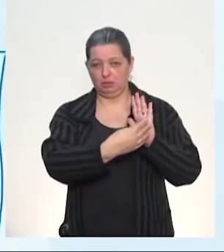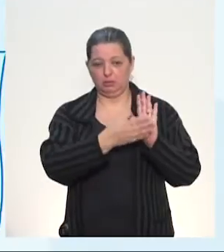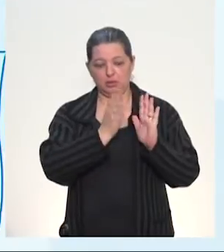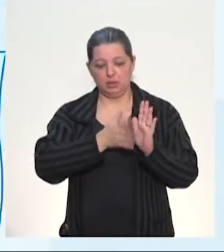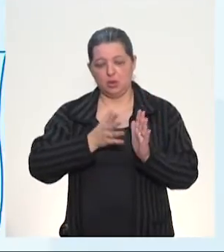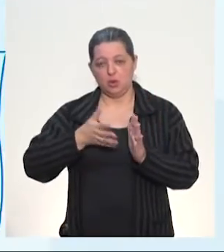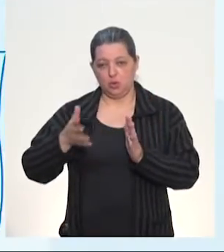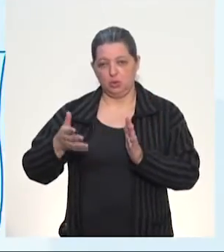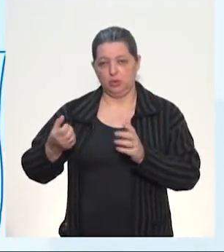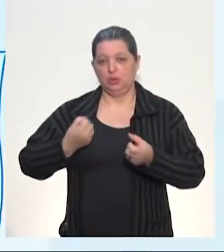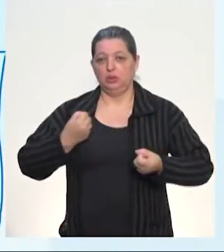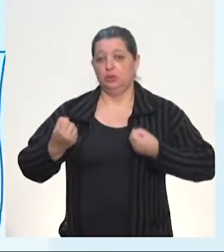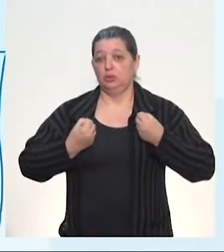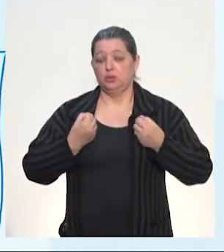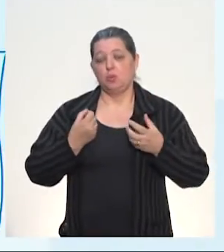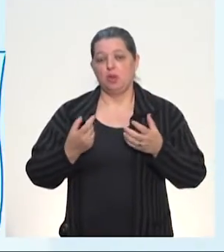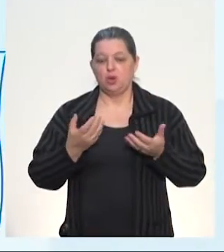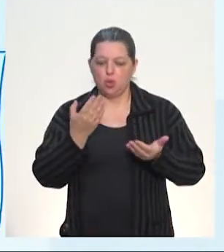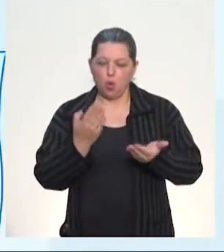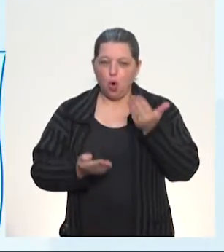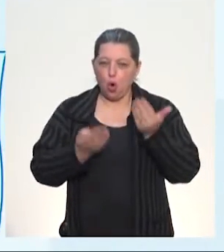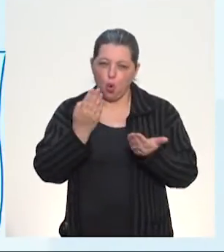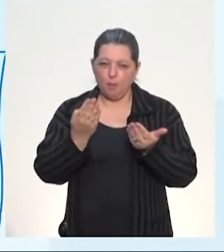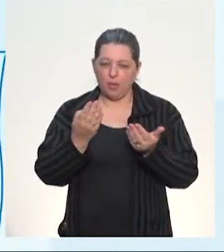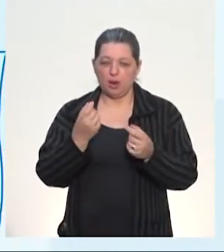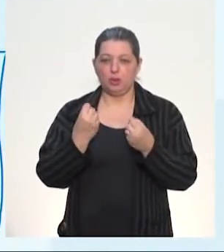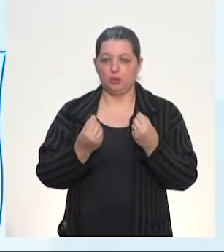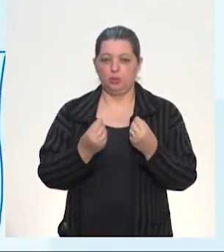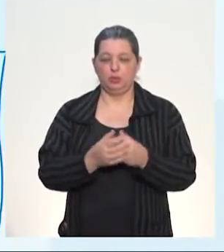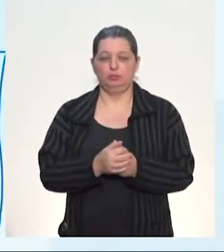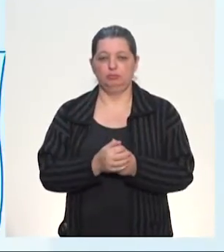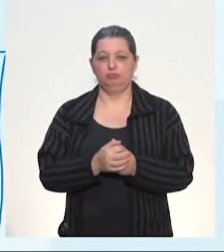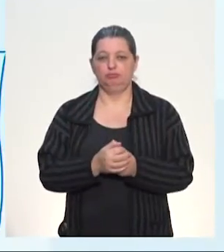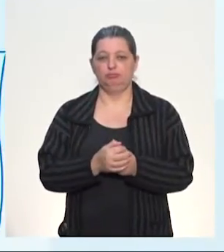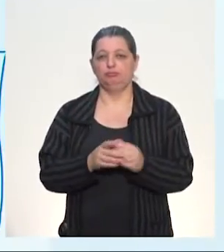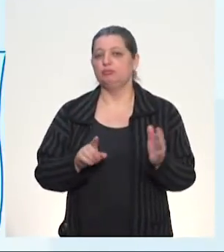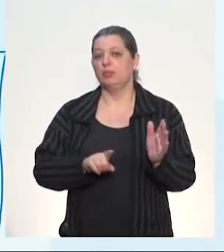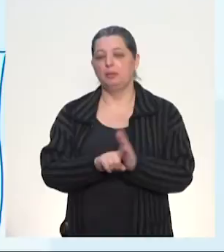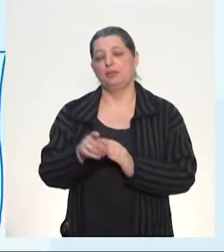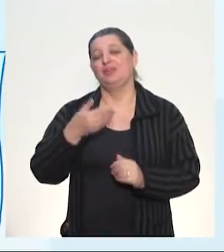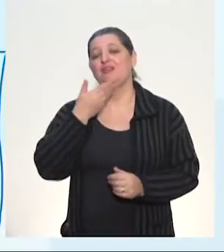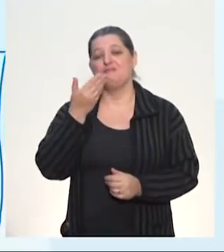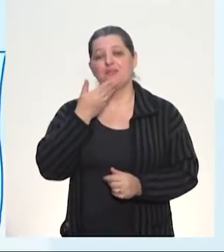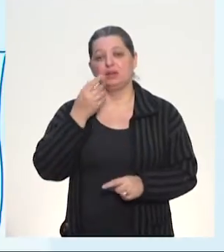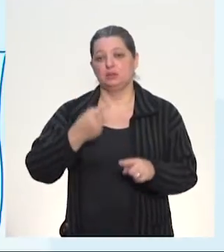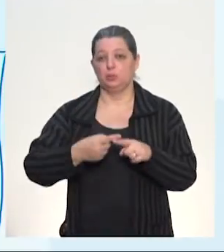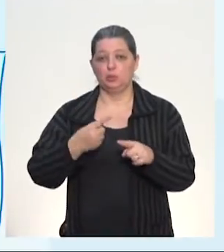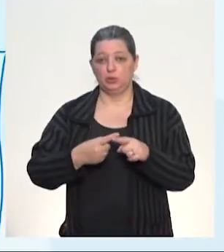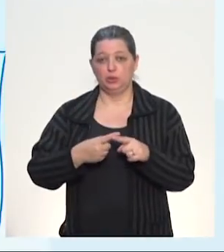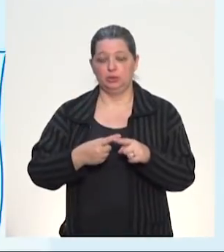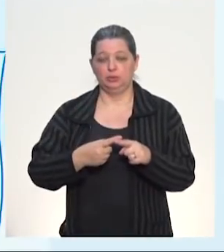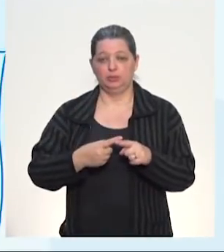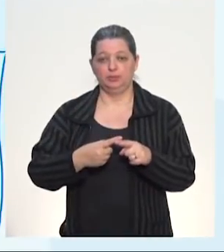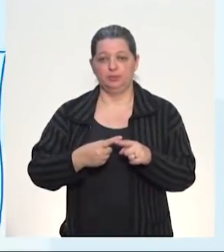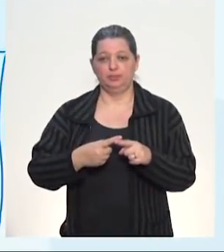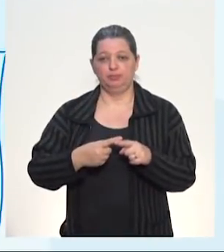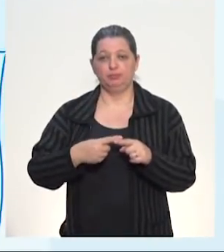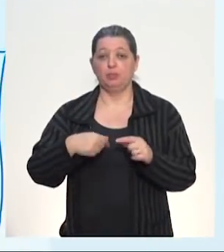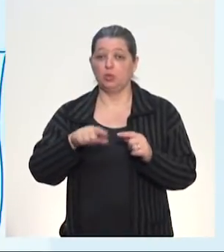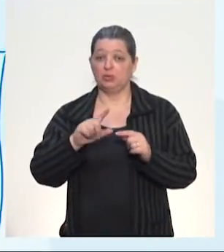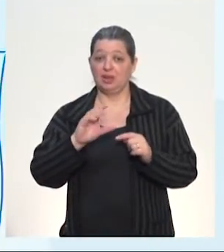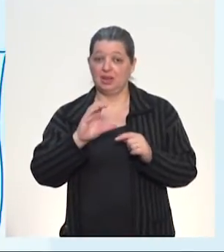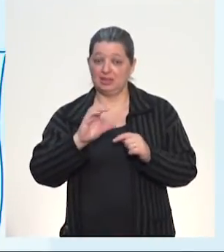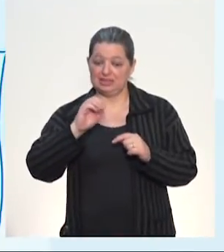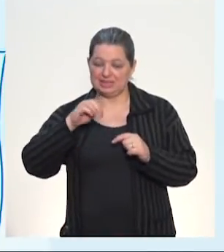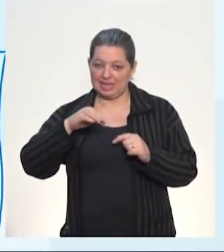comparar número a número. No caso dessa questão, é fácil. Por quê? Eu vou aqui primeiro em centena,